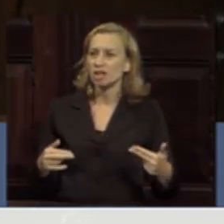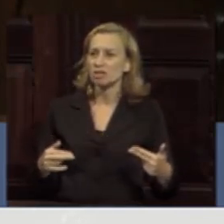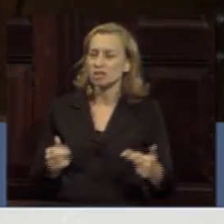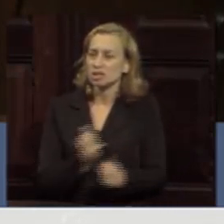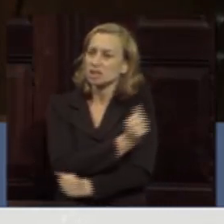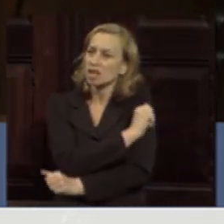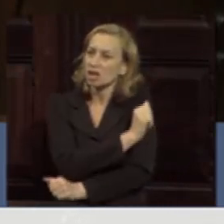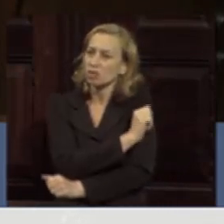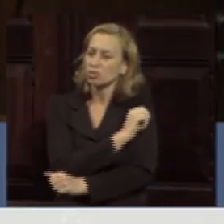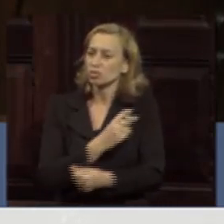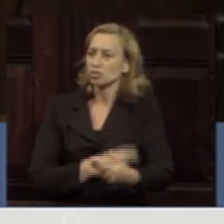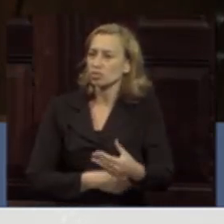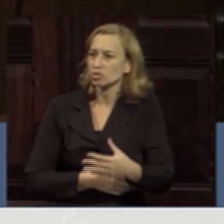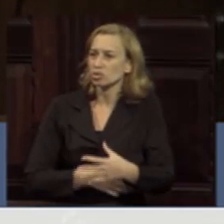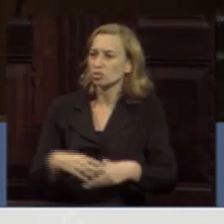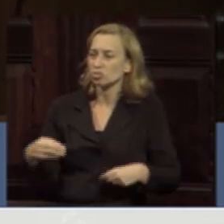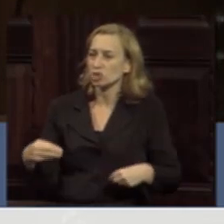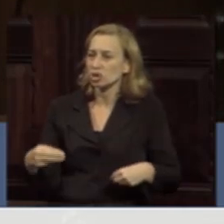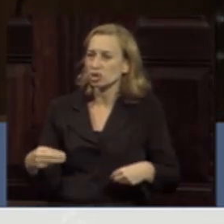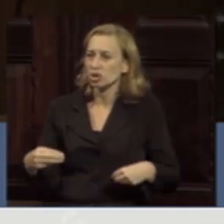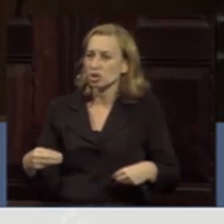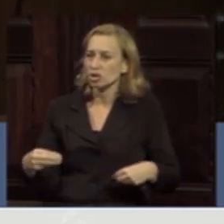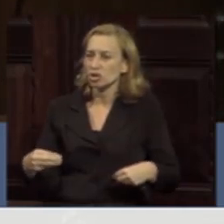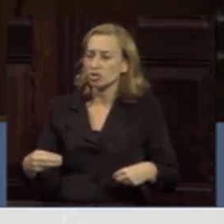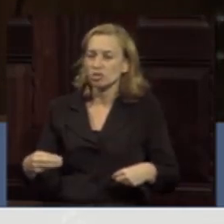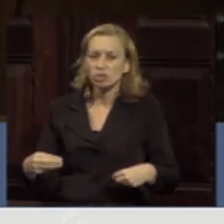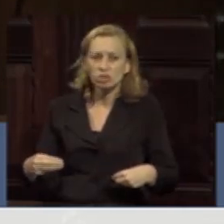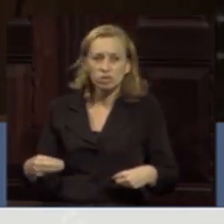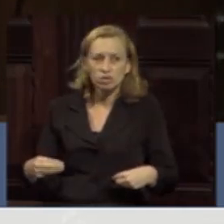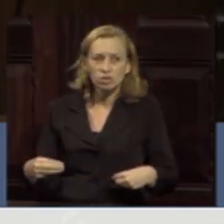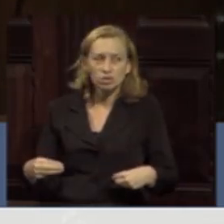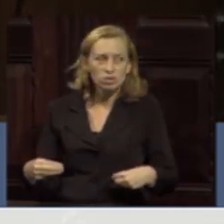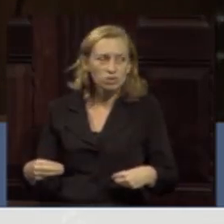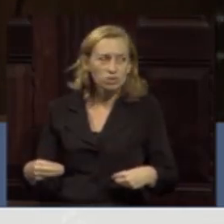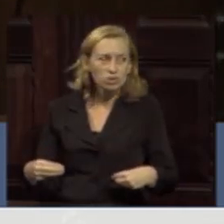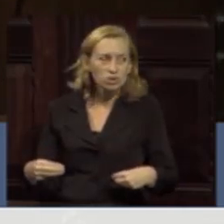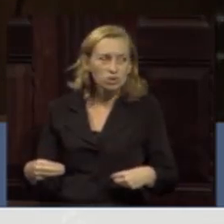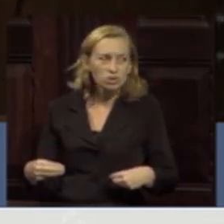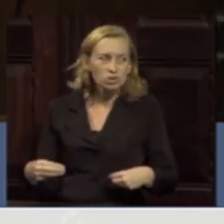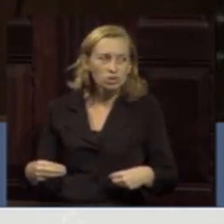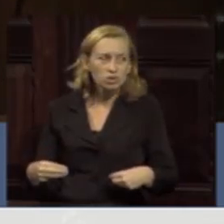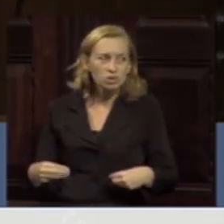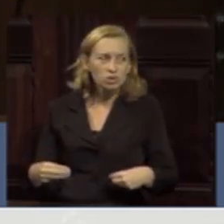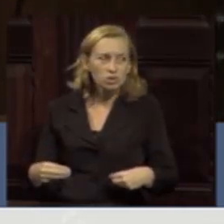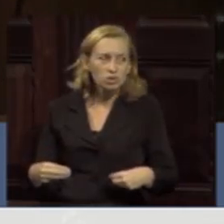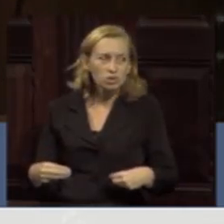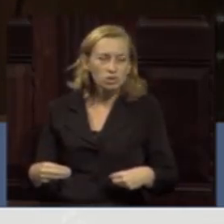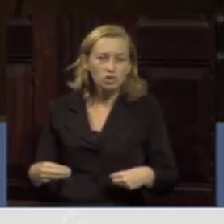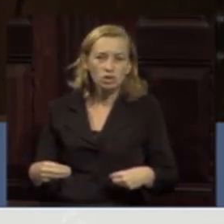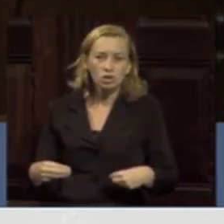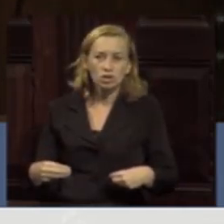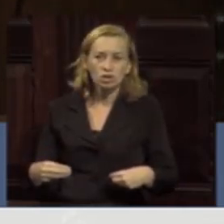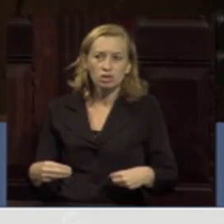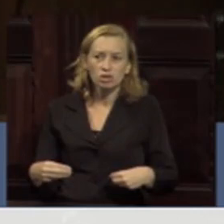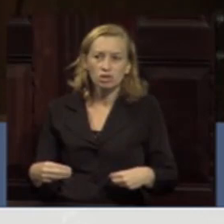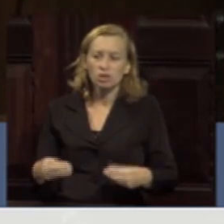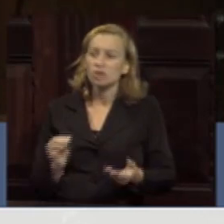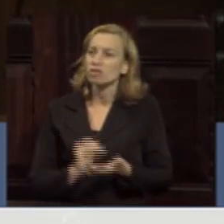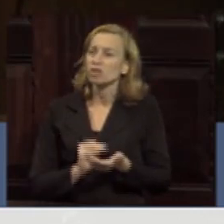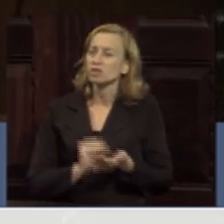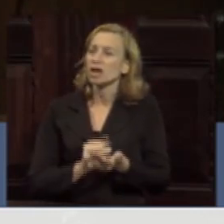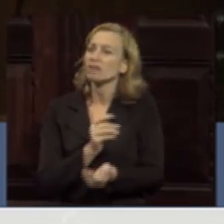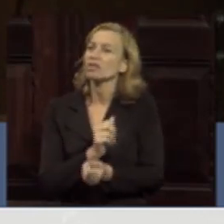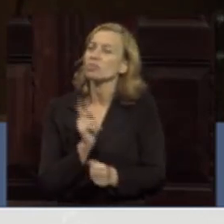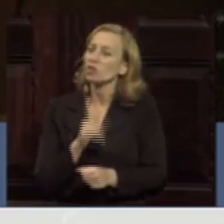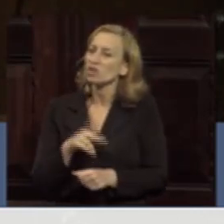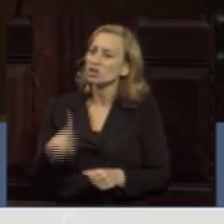estavam realmente sendo, as turmas não estavam sendo completadas, até pelo próprio